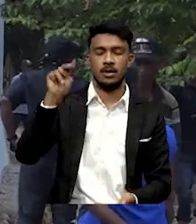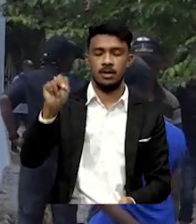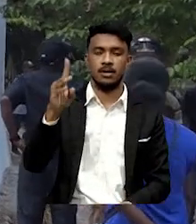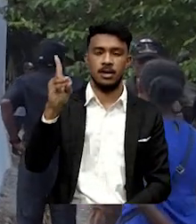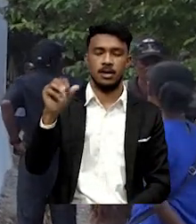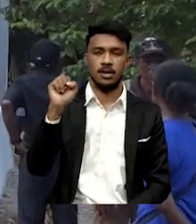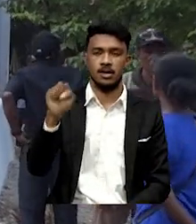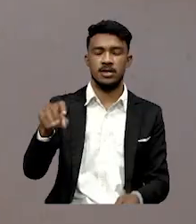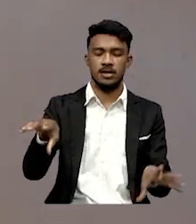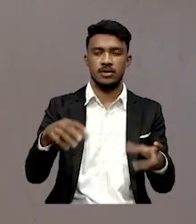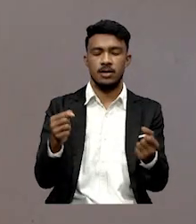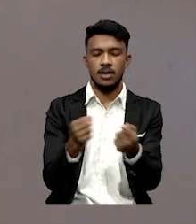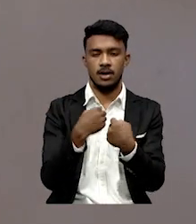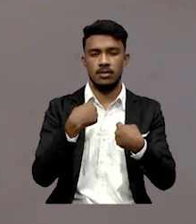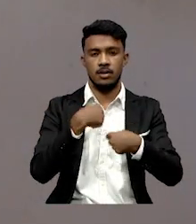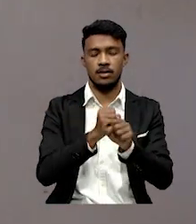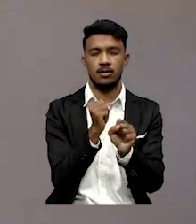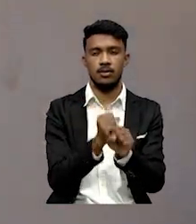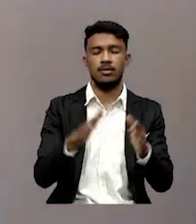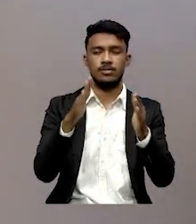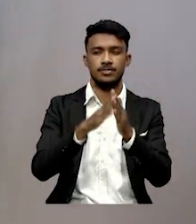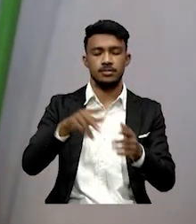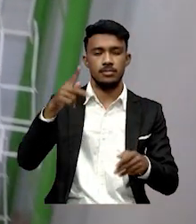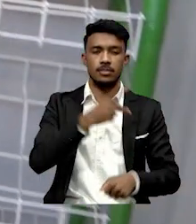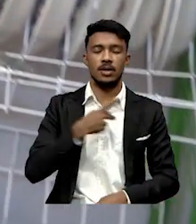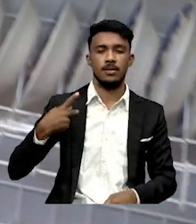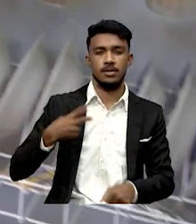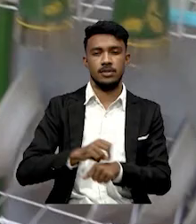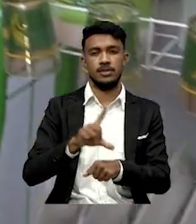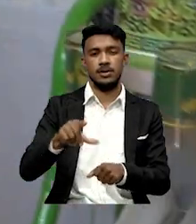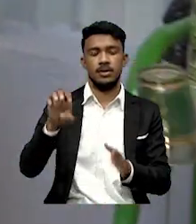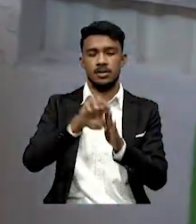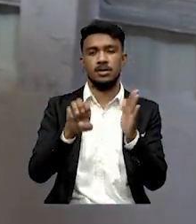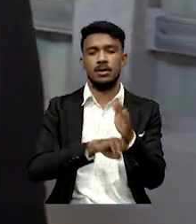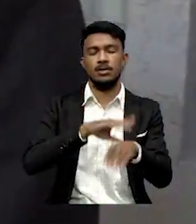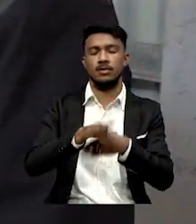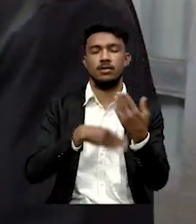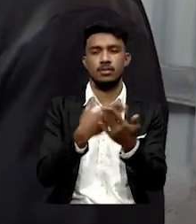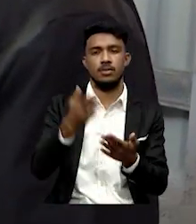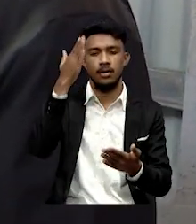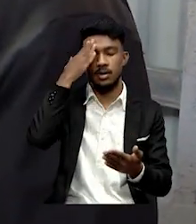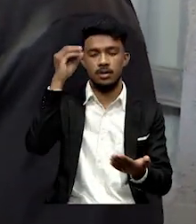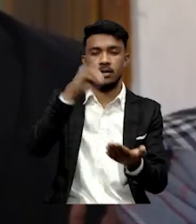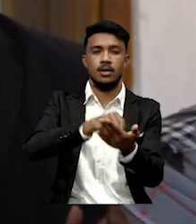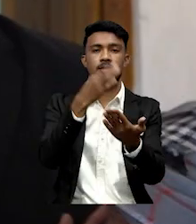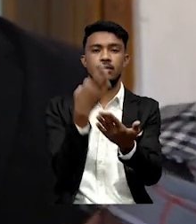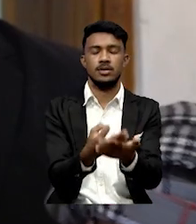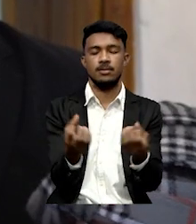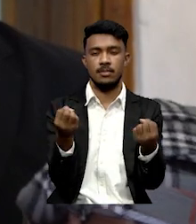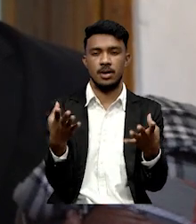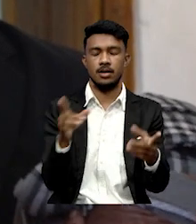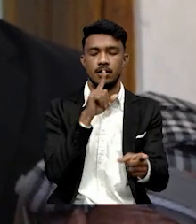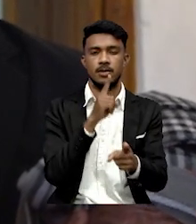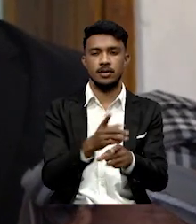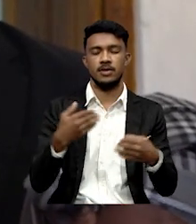konstruiu uma kebit laik sira halo konke itene parlamento nasional estaru tomok hanoin para ke atu tautan osan barak lutan i de facto idane akontese